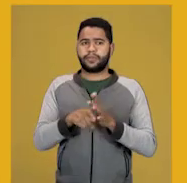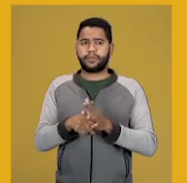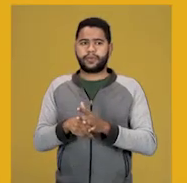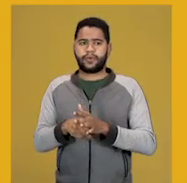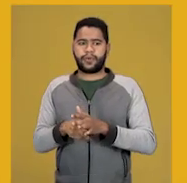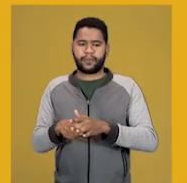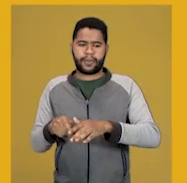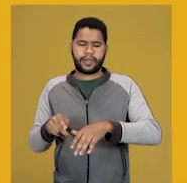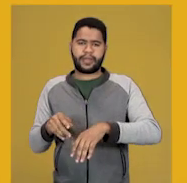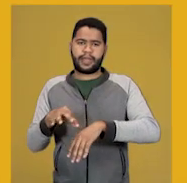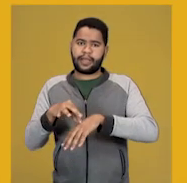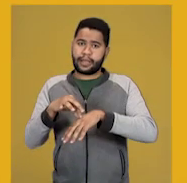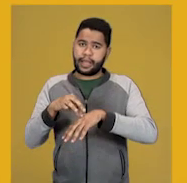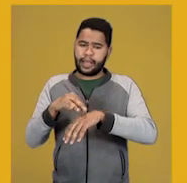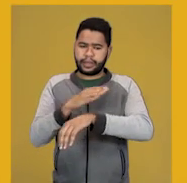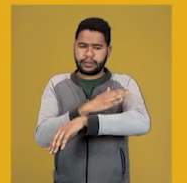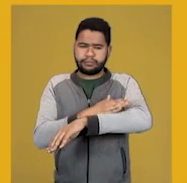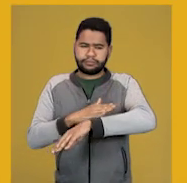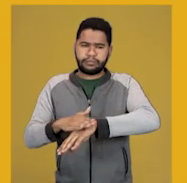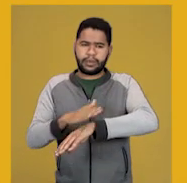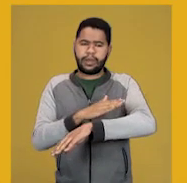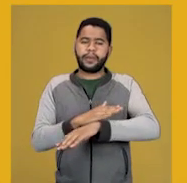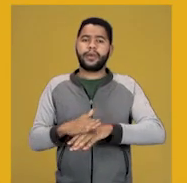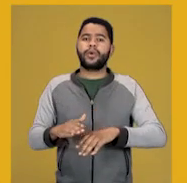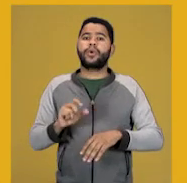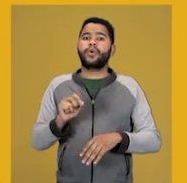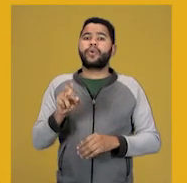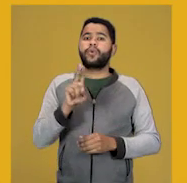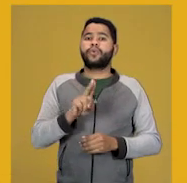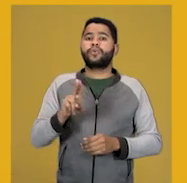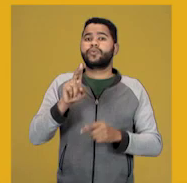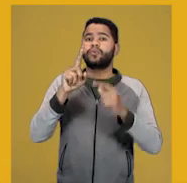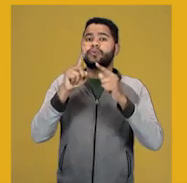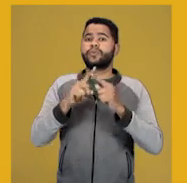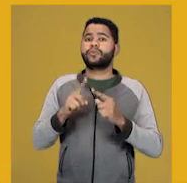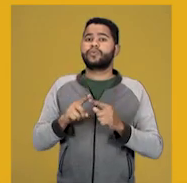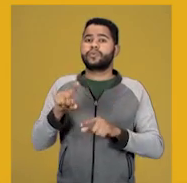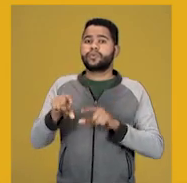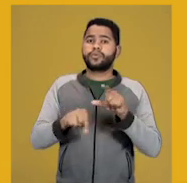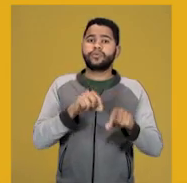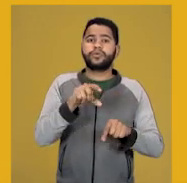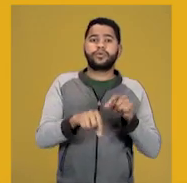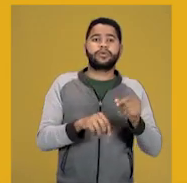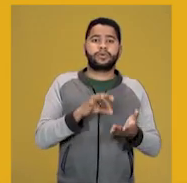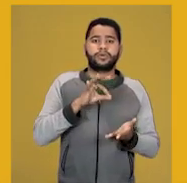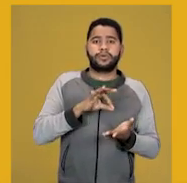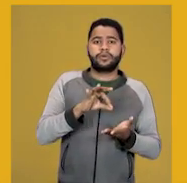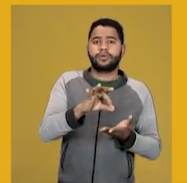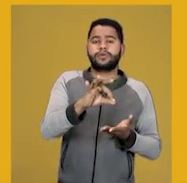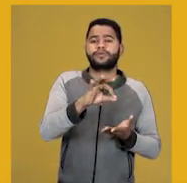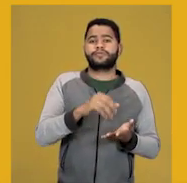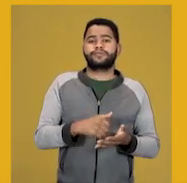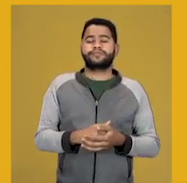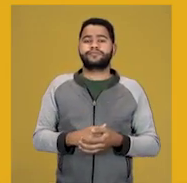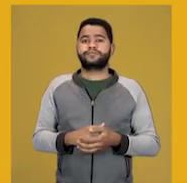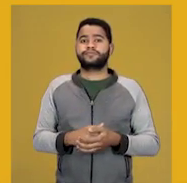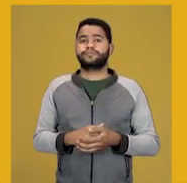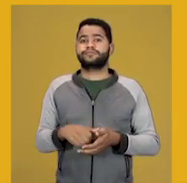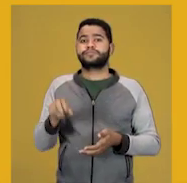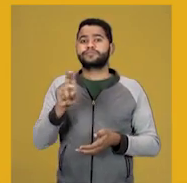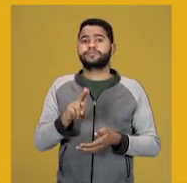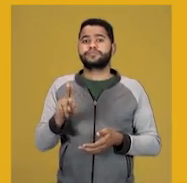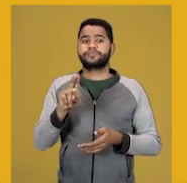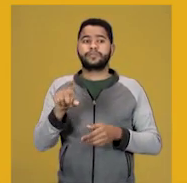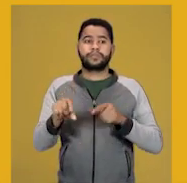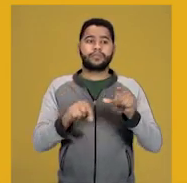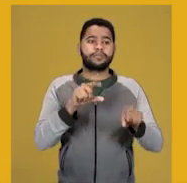Das pastagens, né? Olha lá, ó. A pecuária intensiva utiliza técnicas de seleção do plantio de pastagens através da